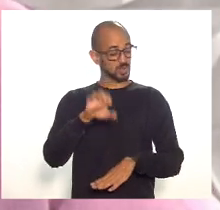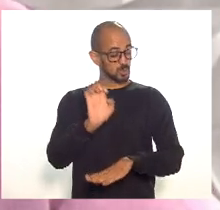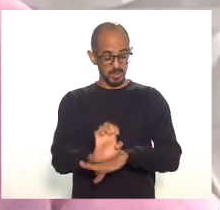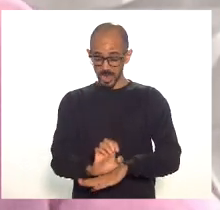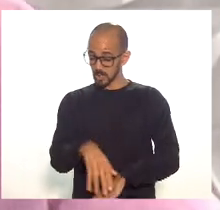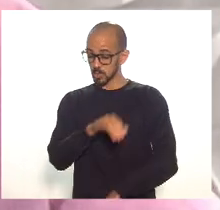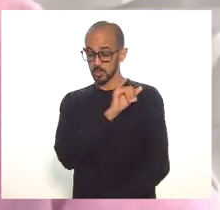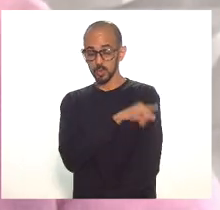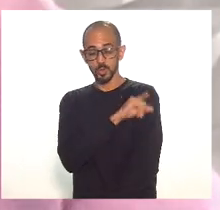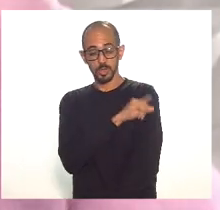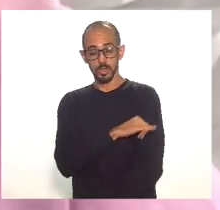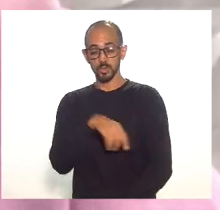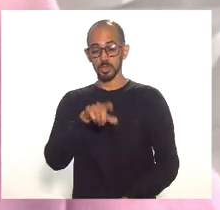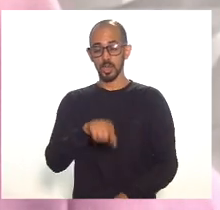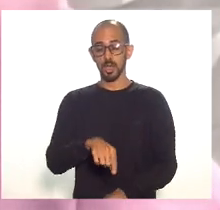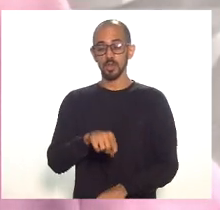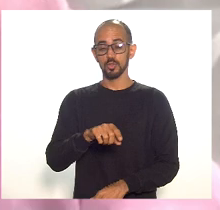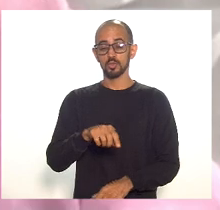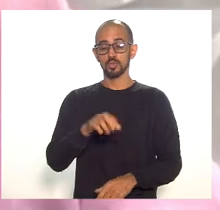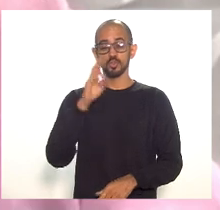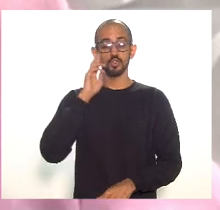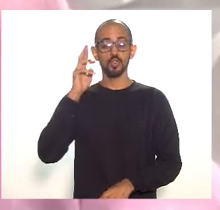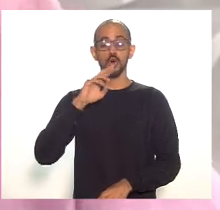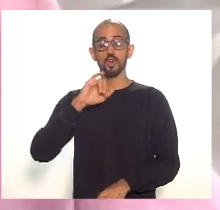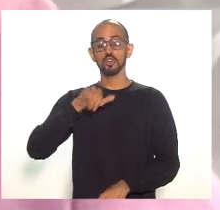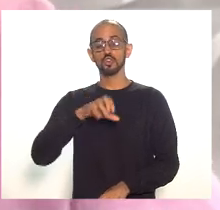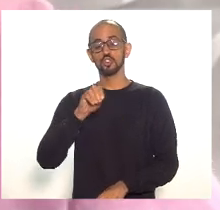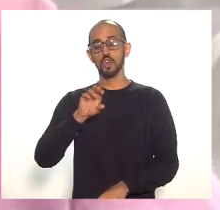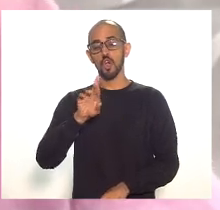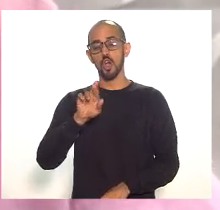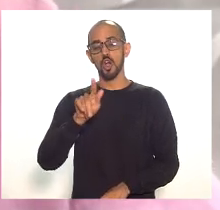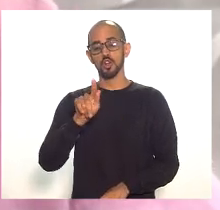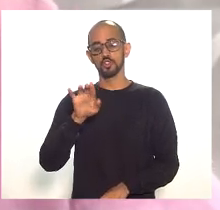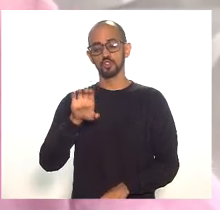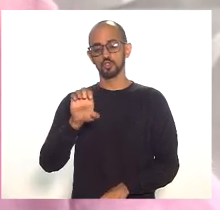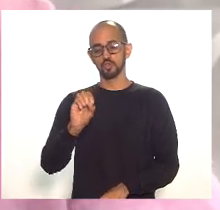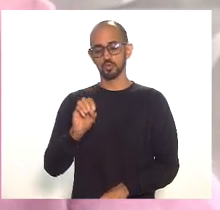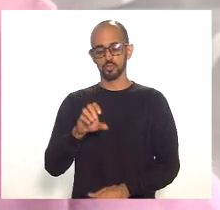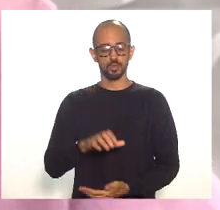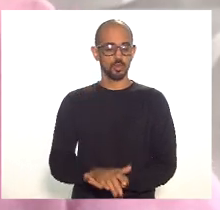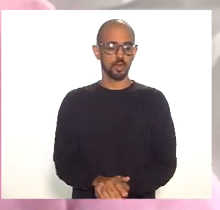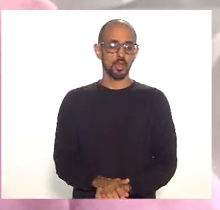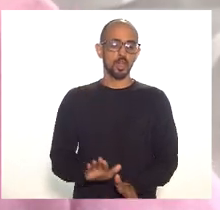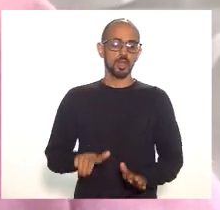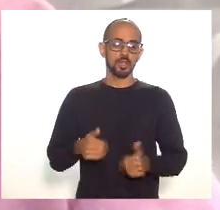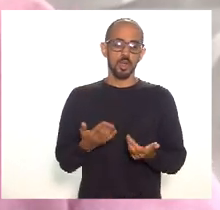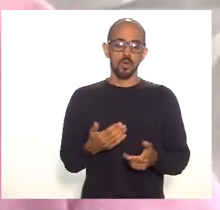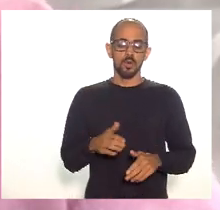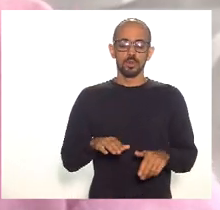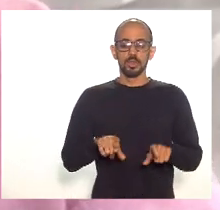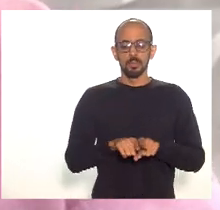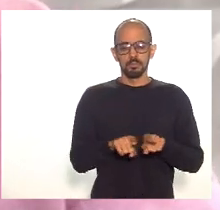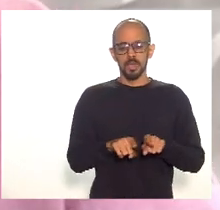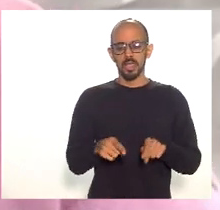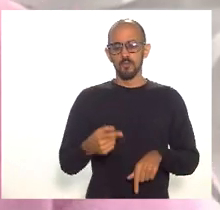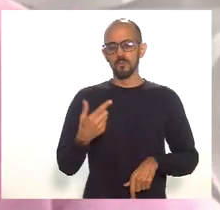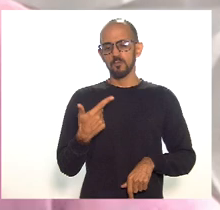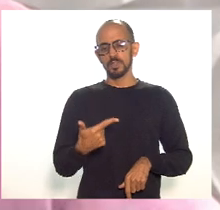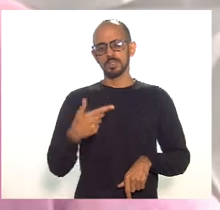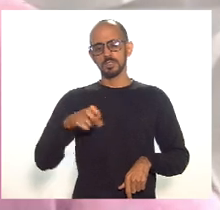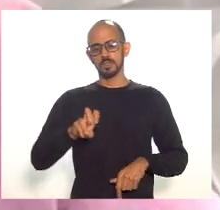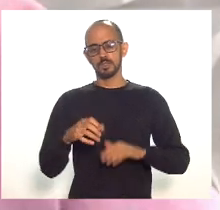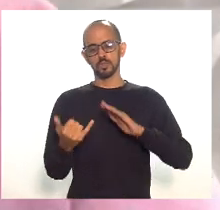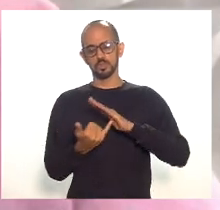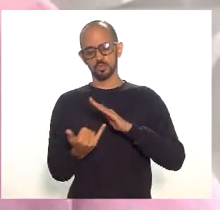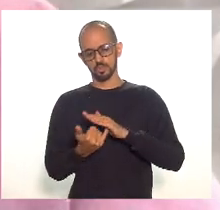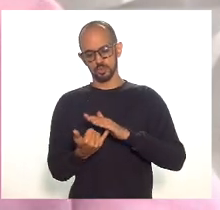da Silva de Velho. Foram mais de 25 instituições representadas, nós contamos com mais de